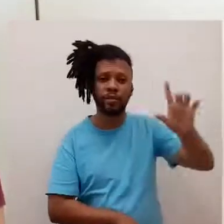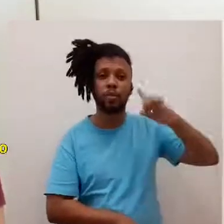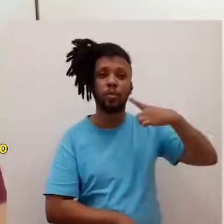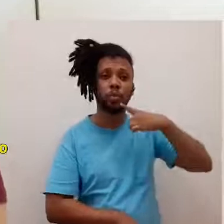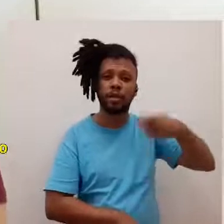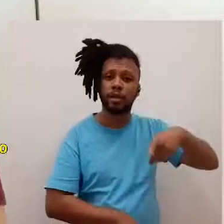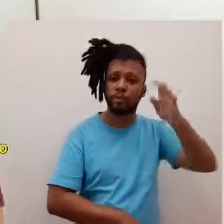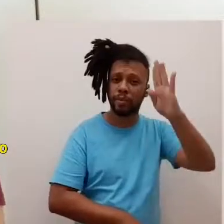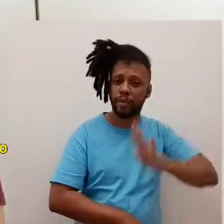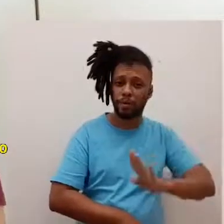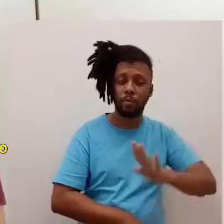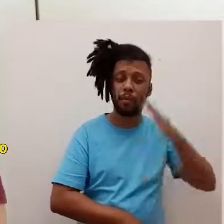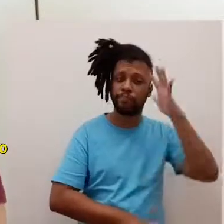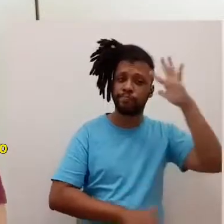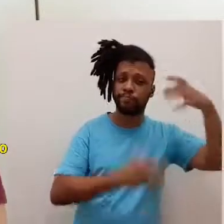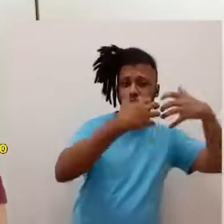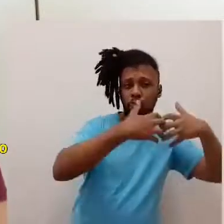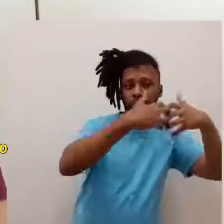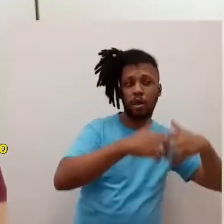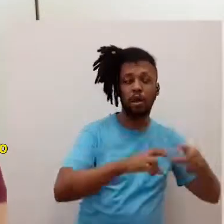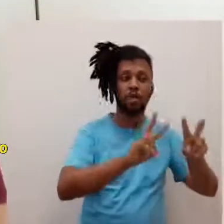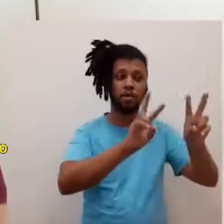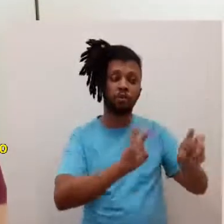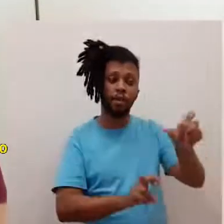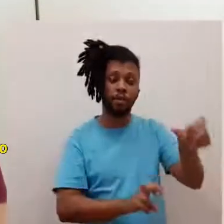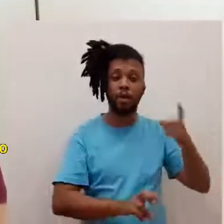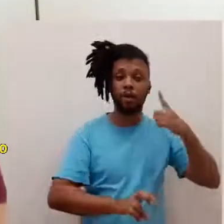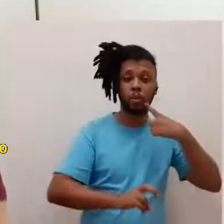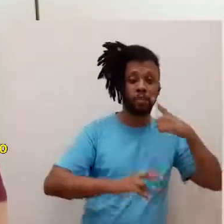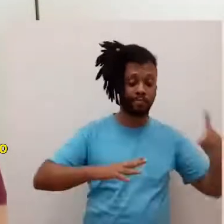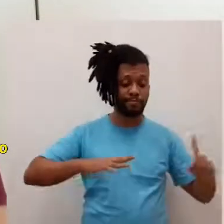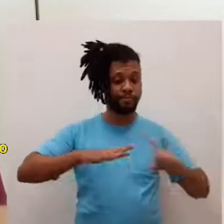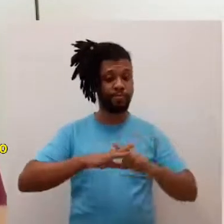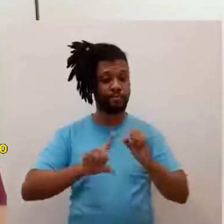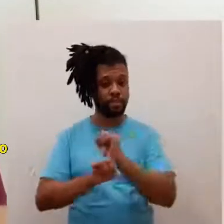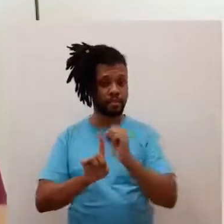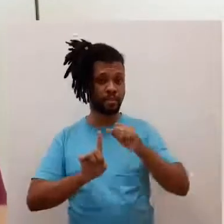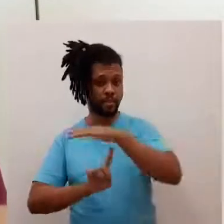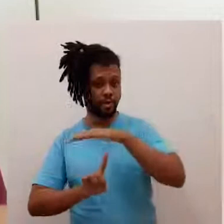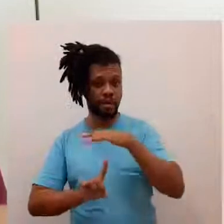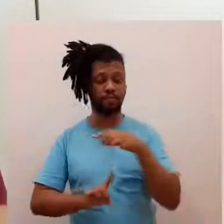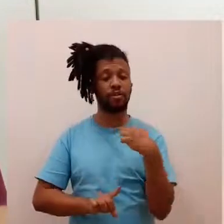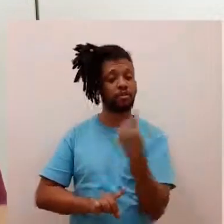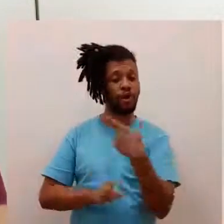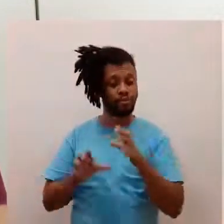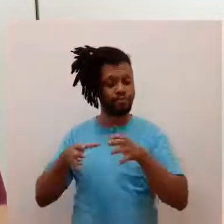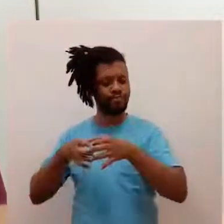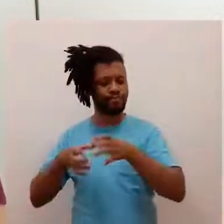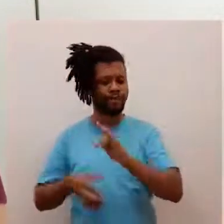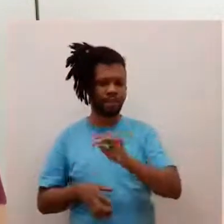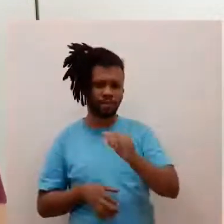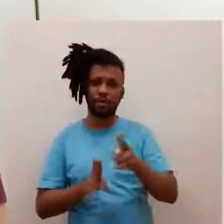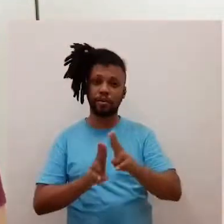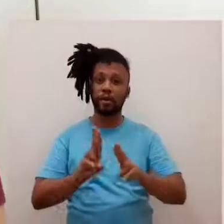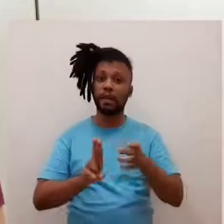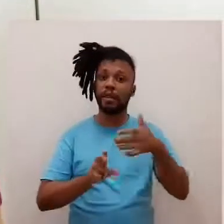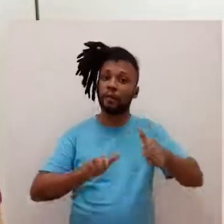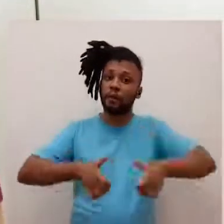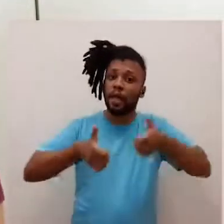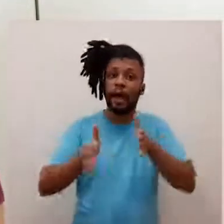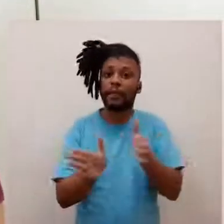no Brasil, uma data de reflexão a respeito da inclusão de pessoas surdas na sociedade. Nós, do TJFRJ, desejamos